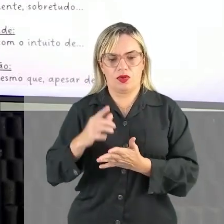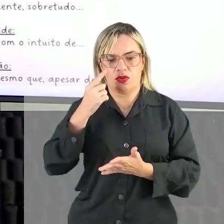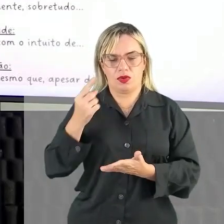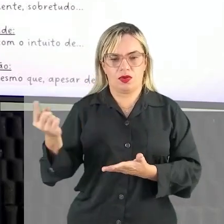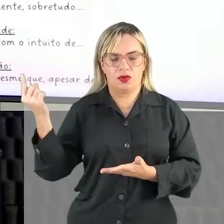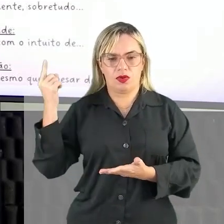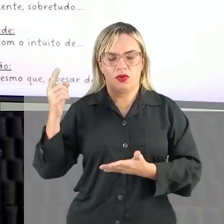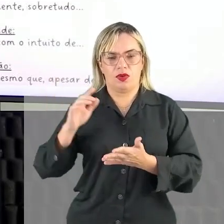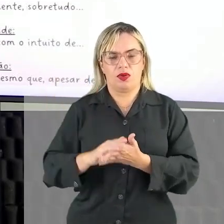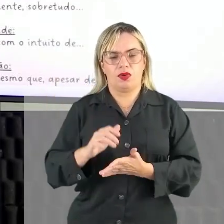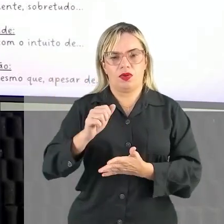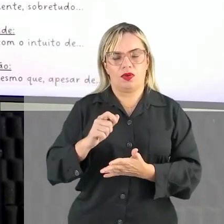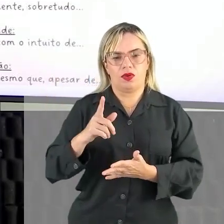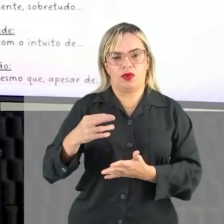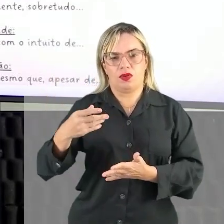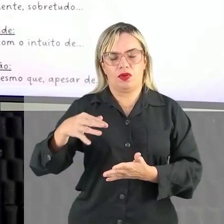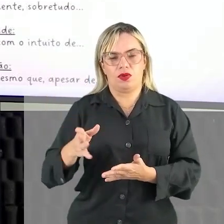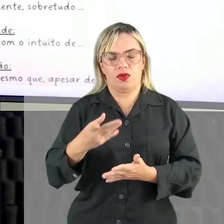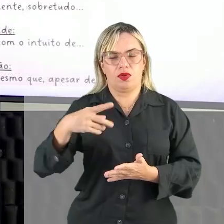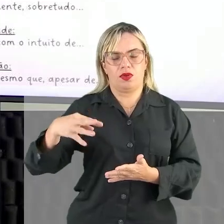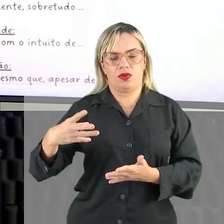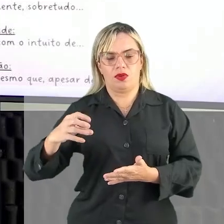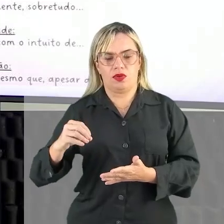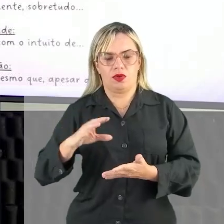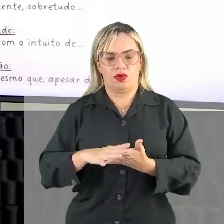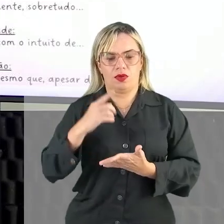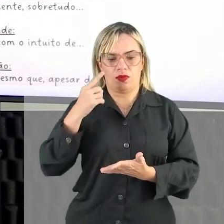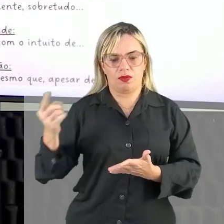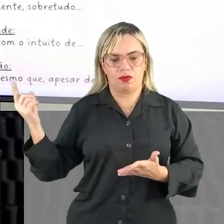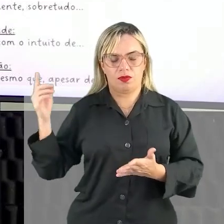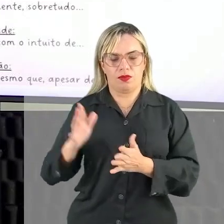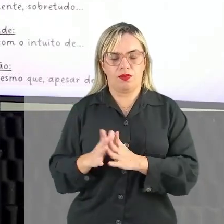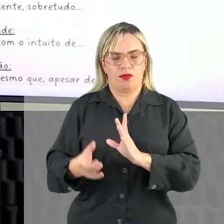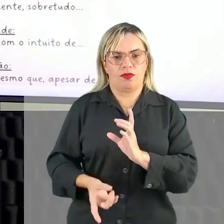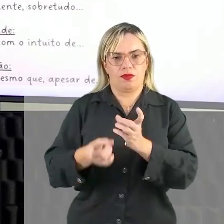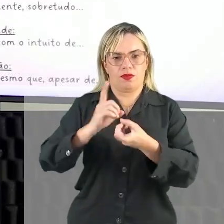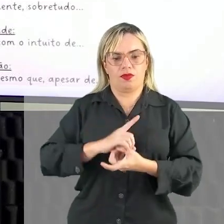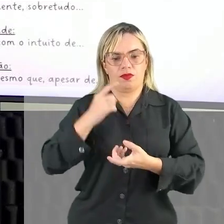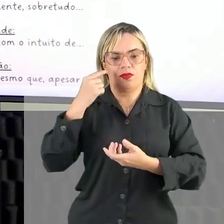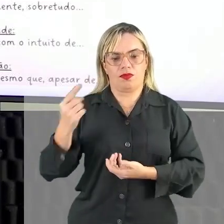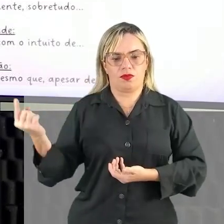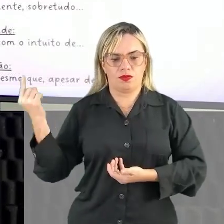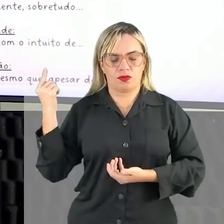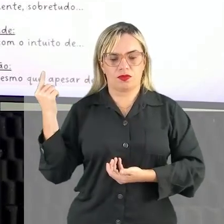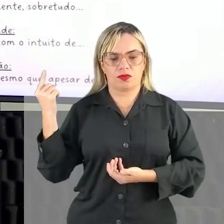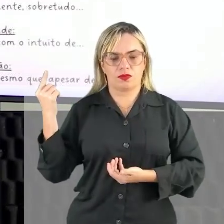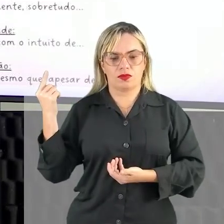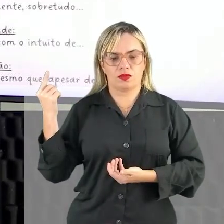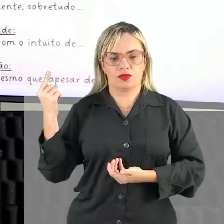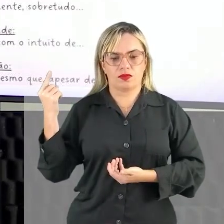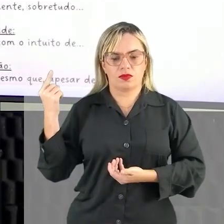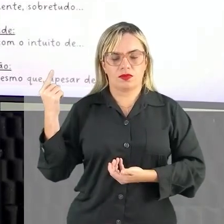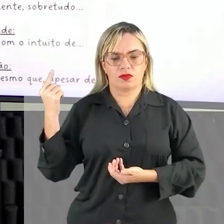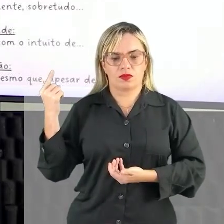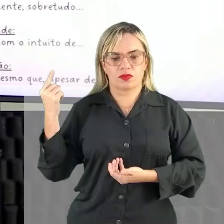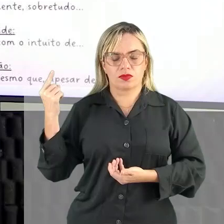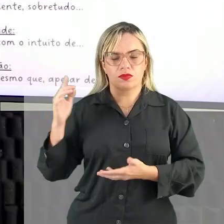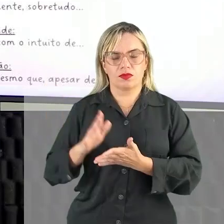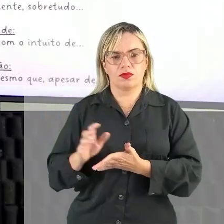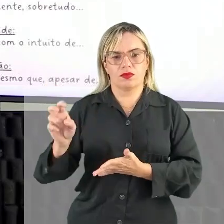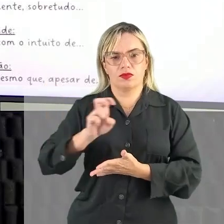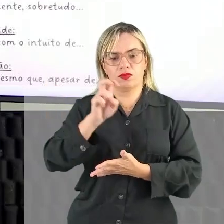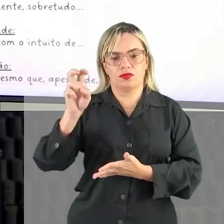disso tá certo poderão colocar isso e oposição entretanto porém contudo